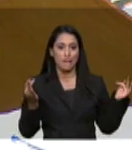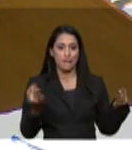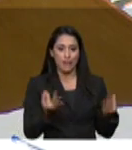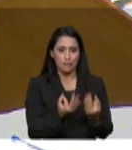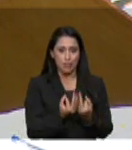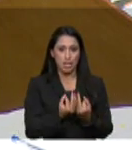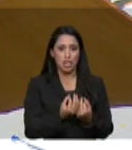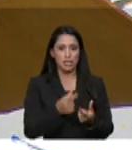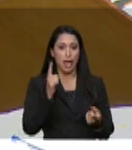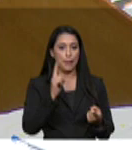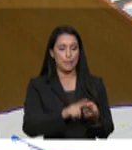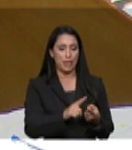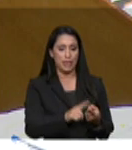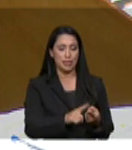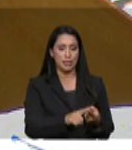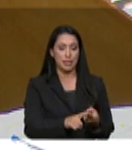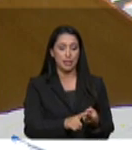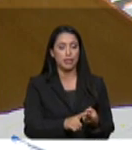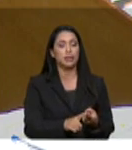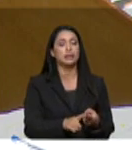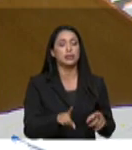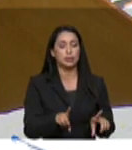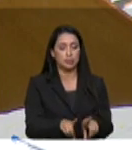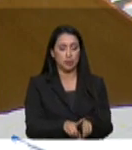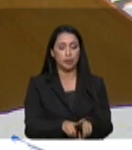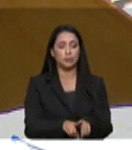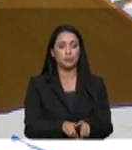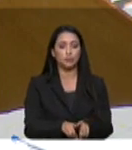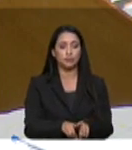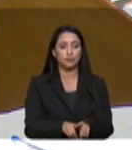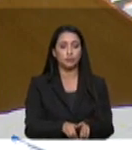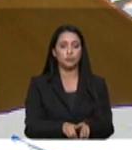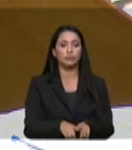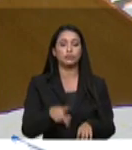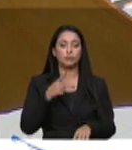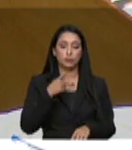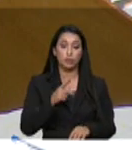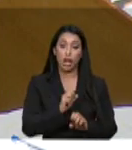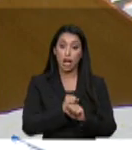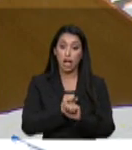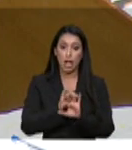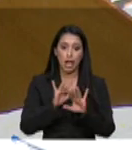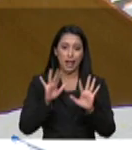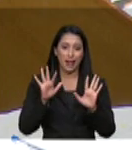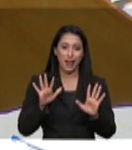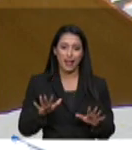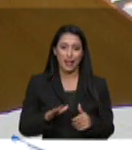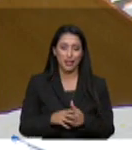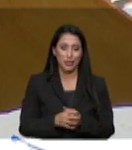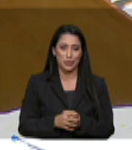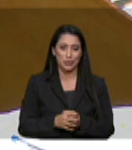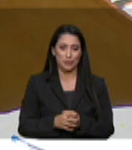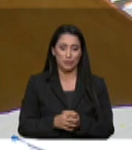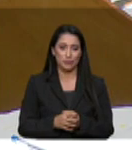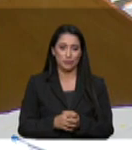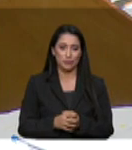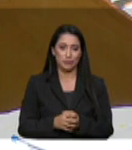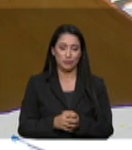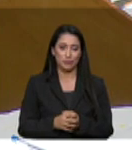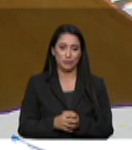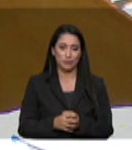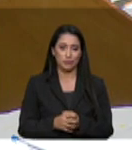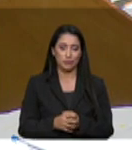sem portanto a minha sala de alguma forma de volta à Ilha dizer Claro que existe que eles vão